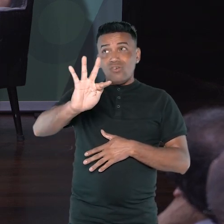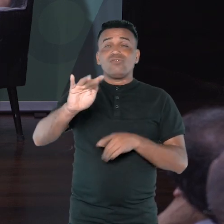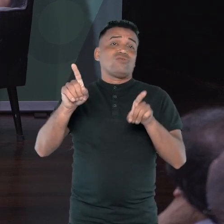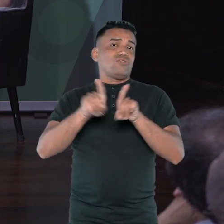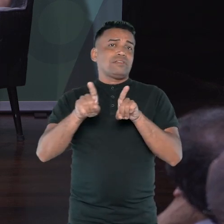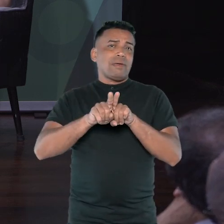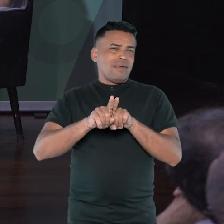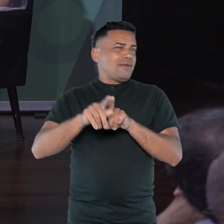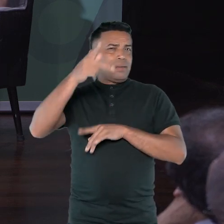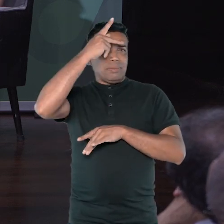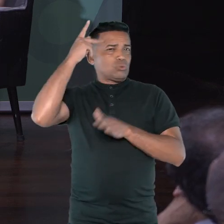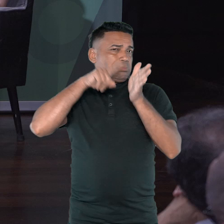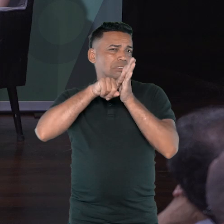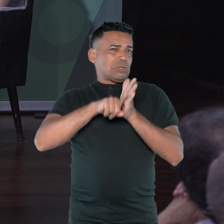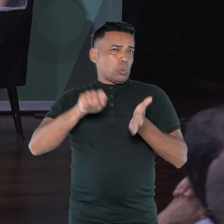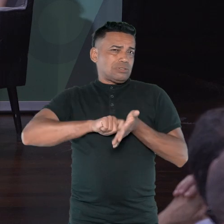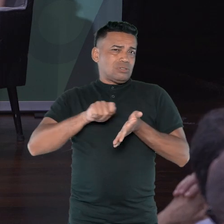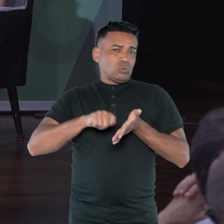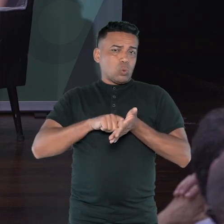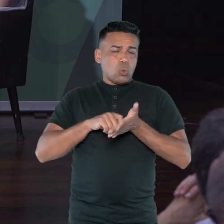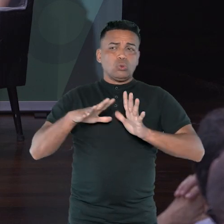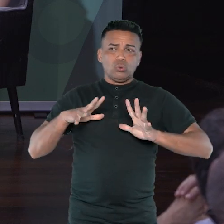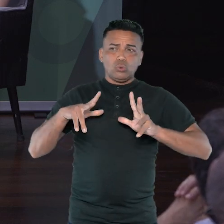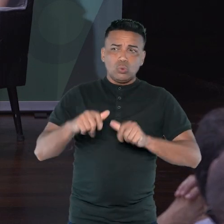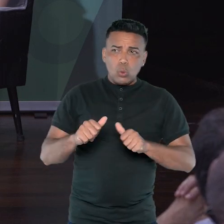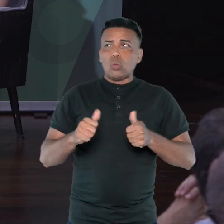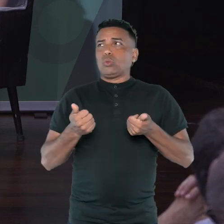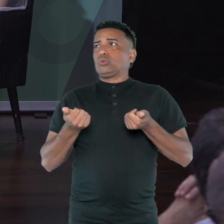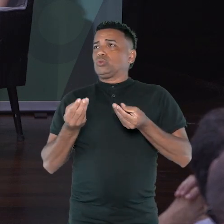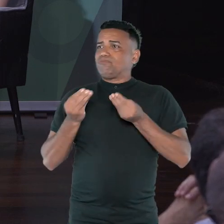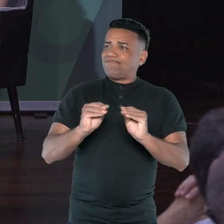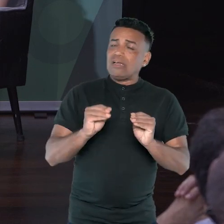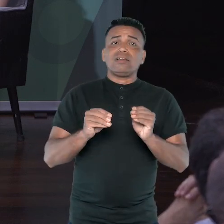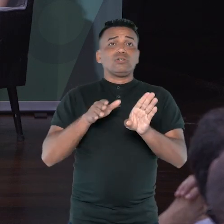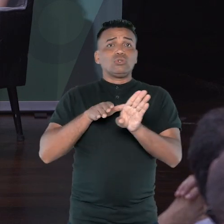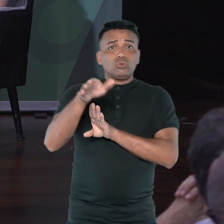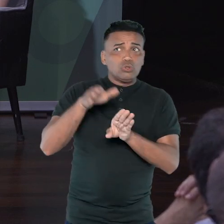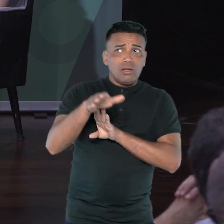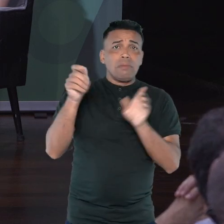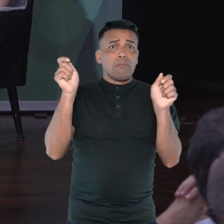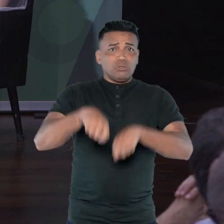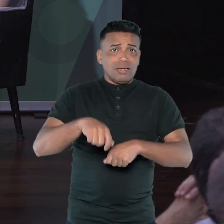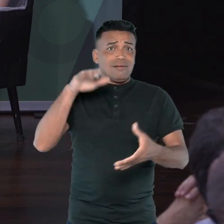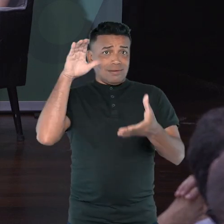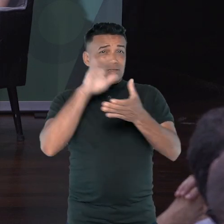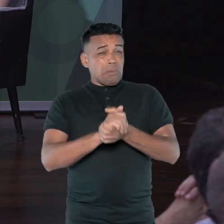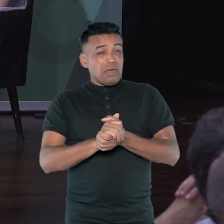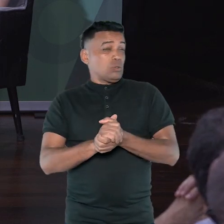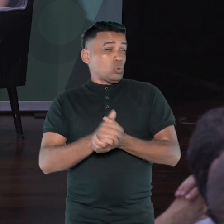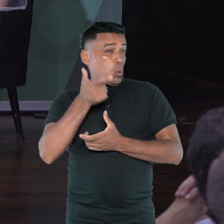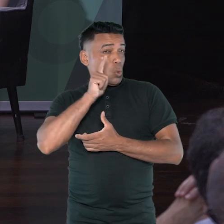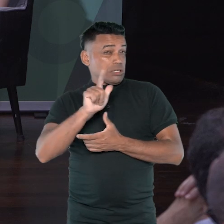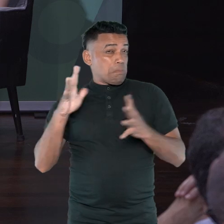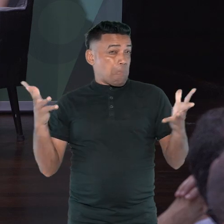é um autor que está às voltas com todas essas questões, sugere que existe essa possibilidade de um casamento